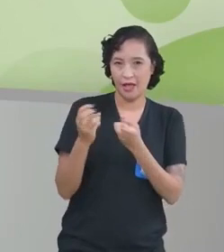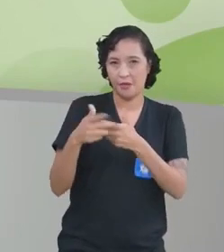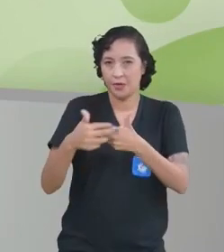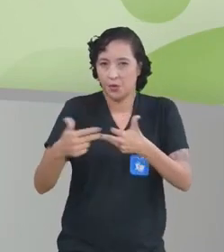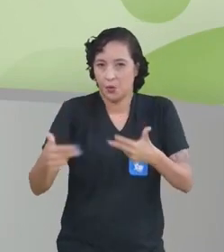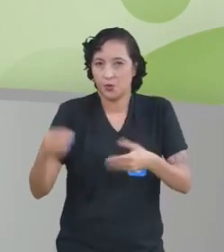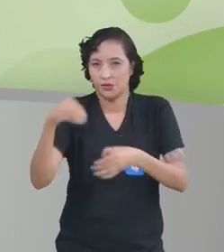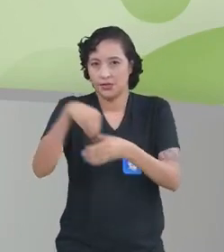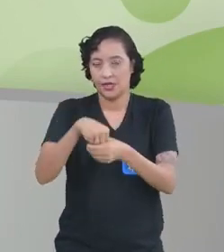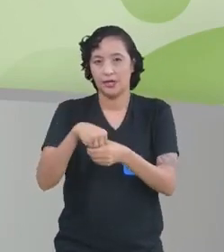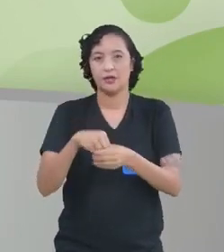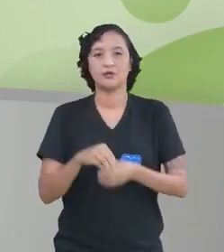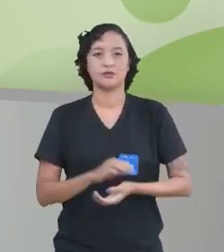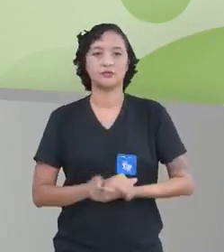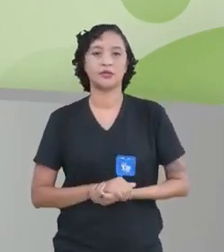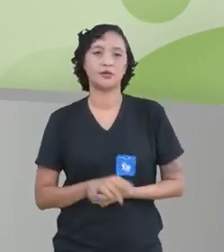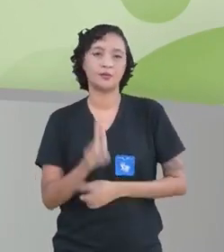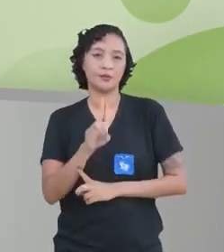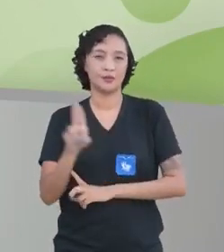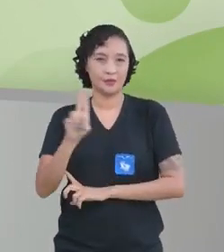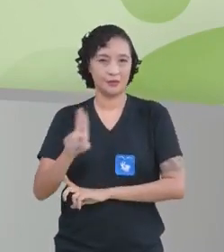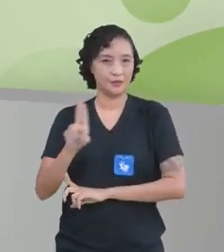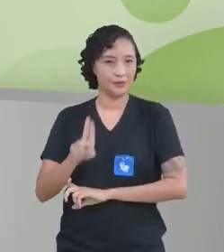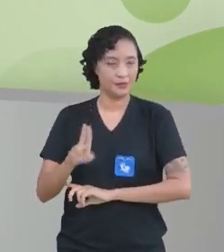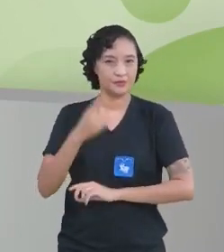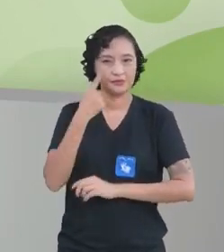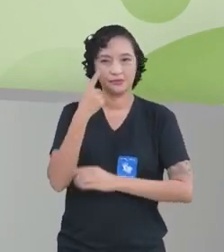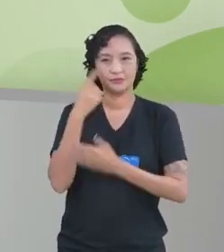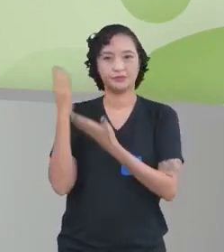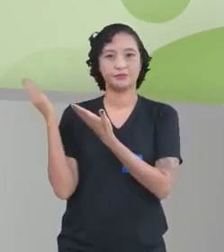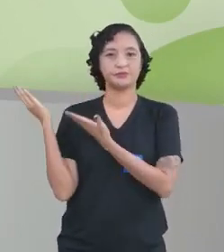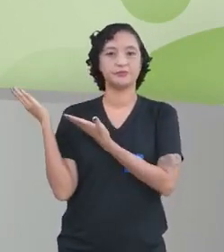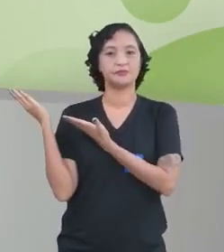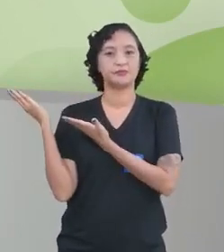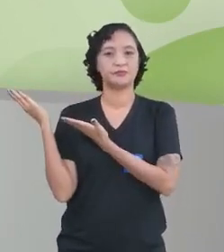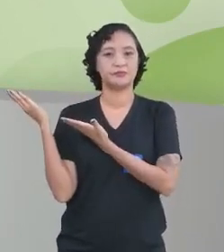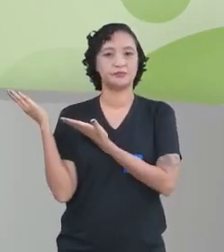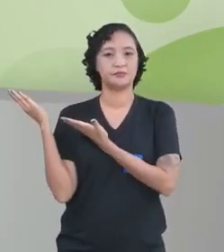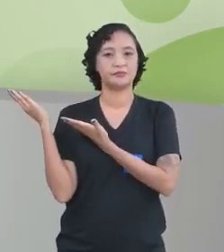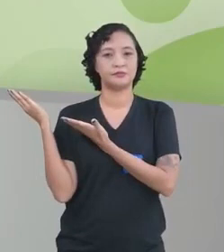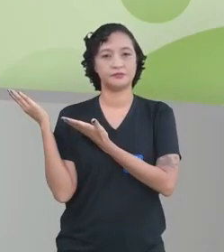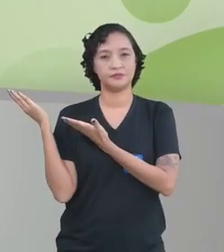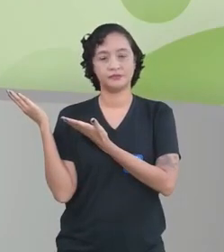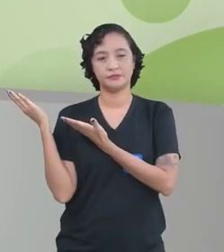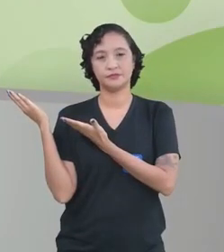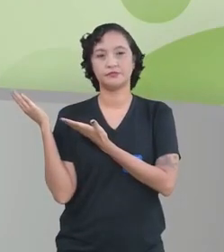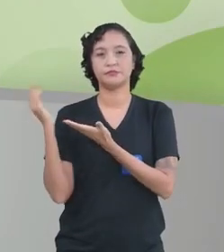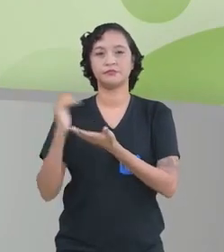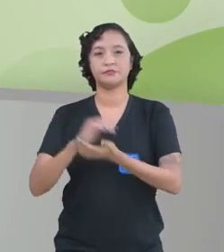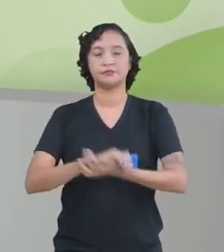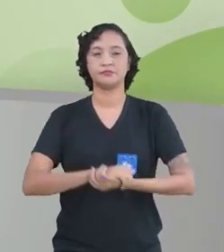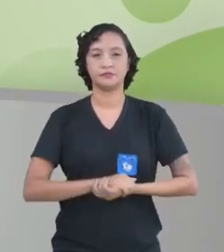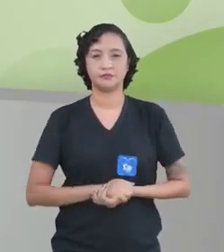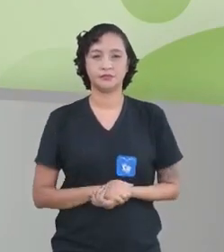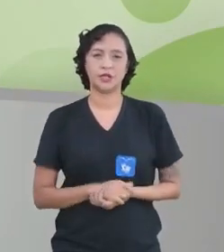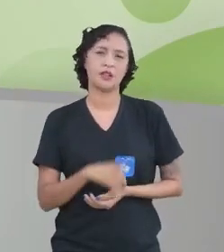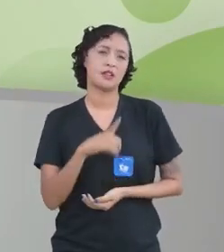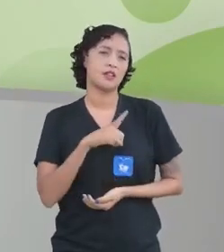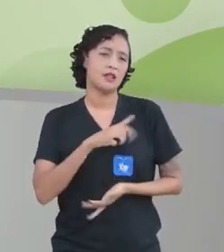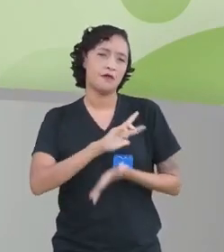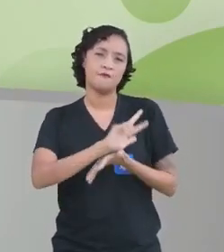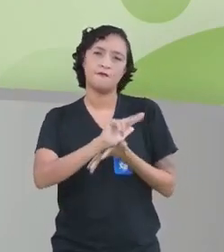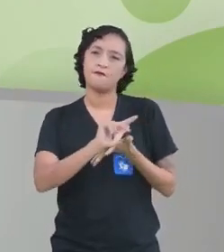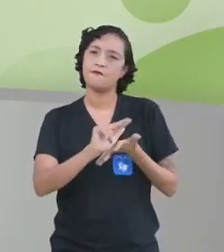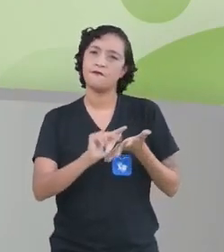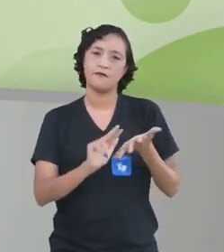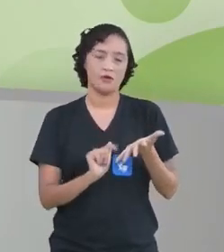como epidídimo, testículo, a próstata, né, vesícula seminal, canal deferente, tem várias estruturas.